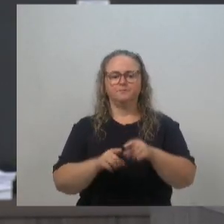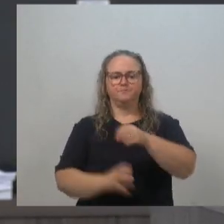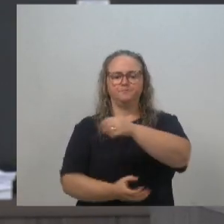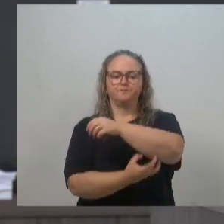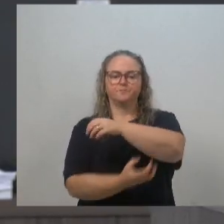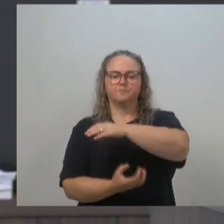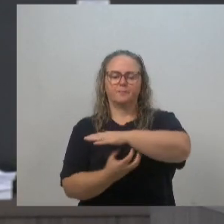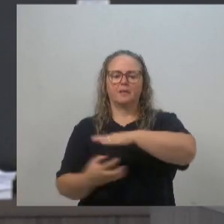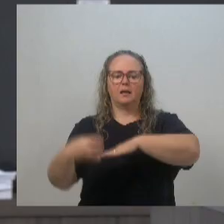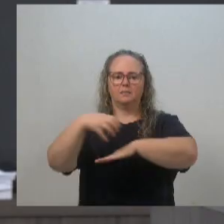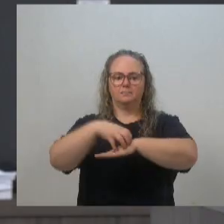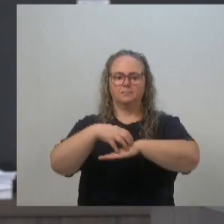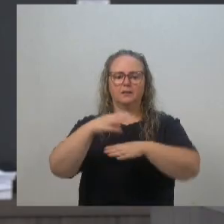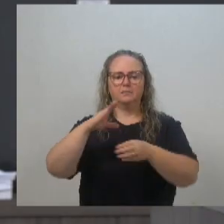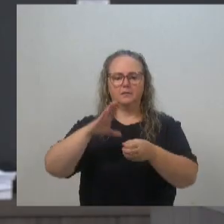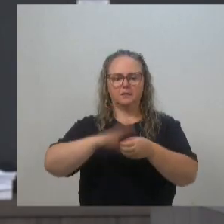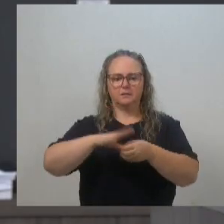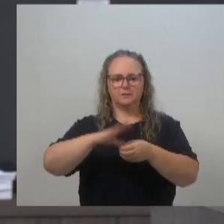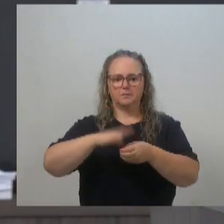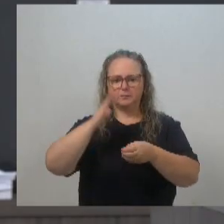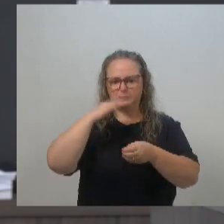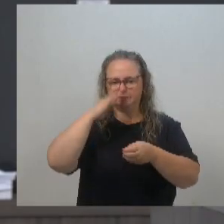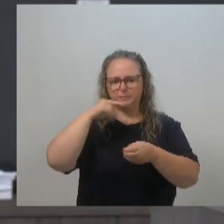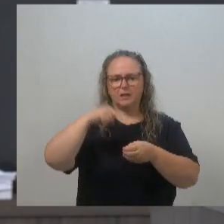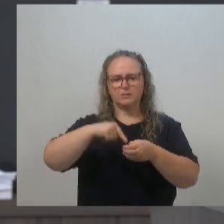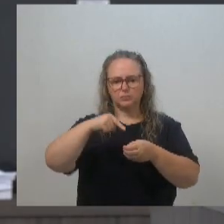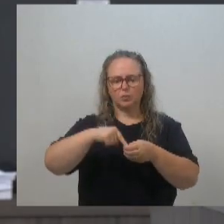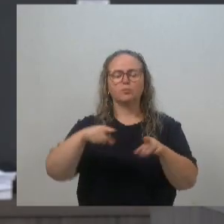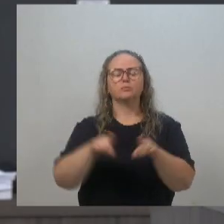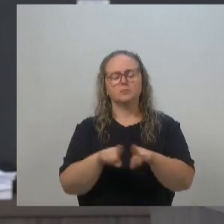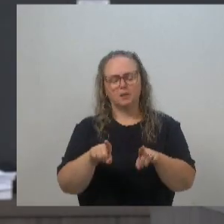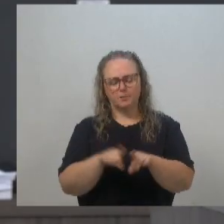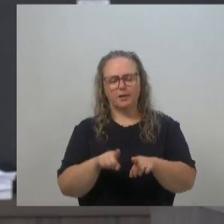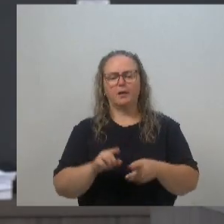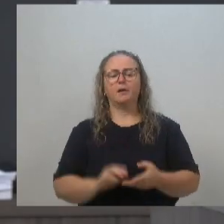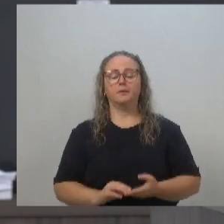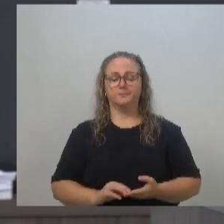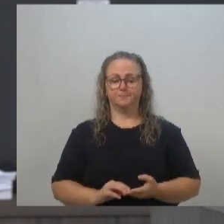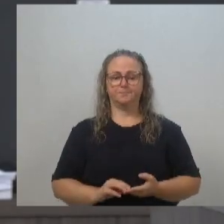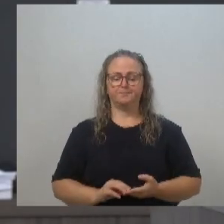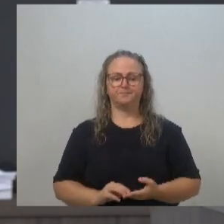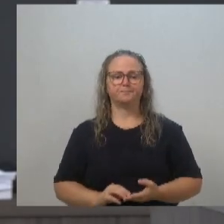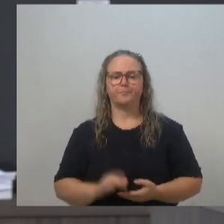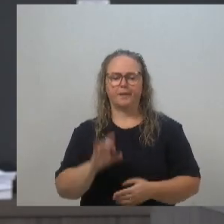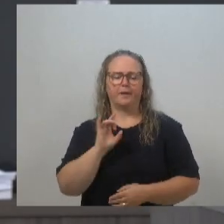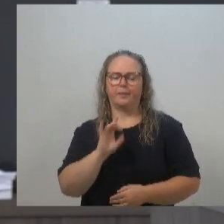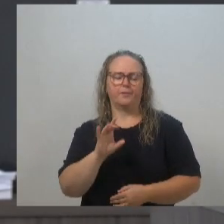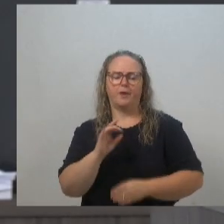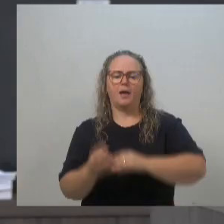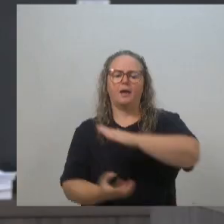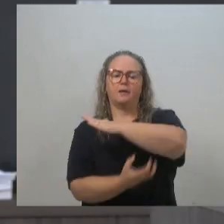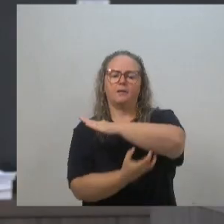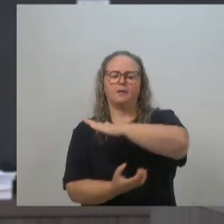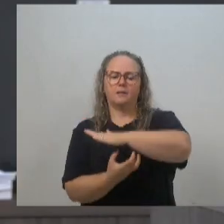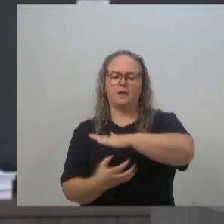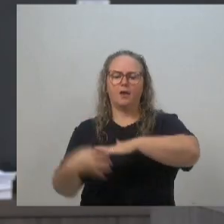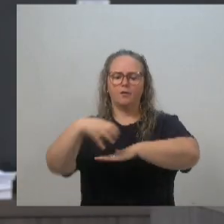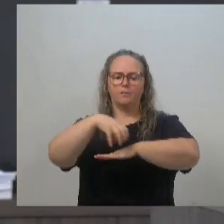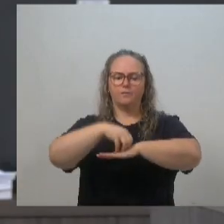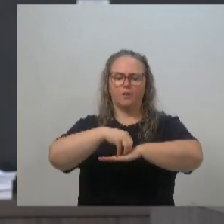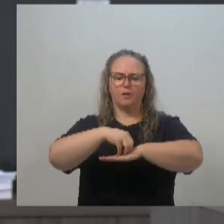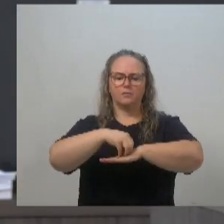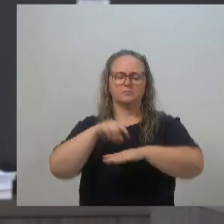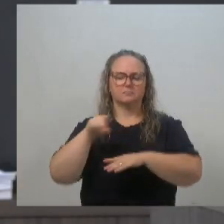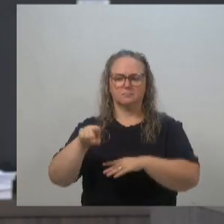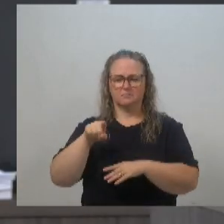e não é esse engendamento que tanto tentam colocar, que são as fossas e filtros. Agora, é preciso dizer, todo mundo tem